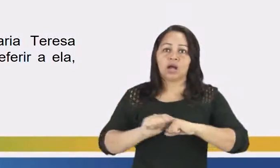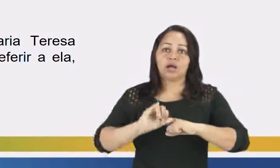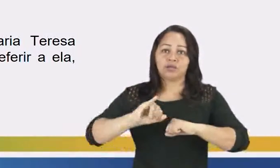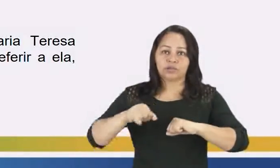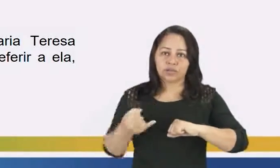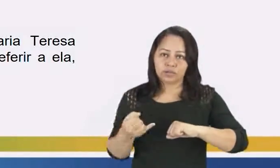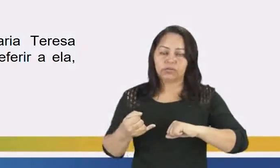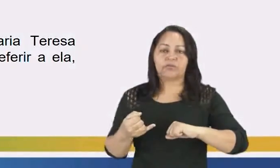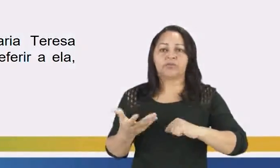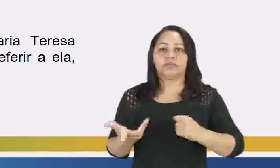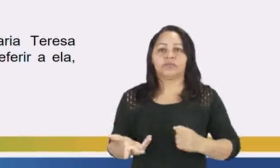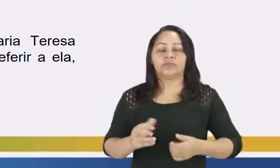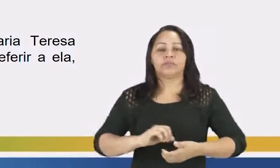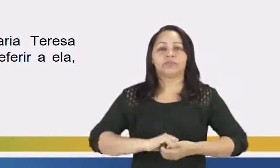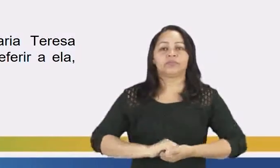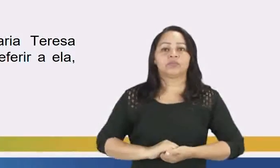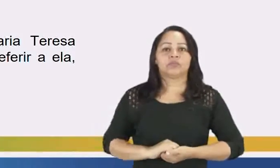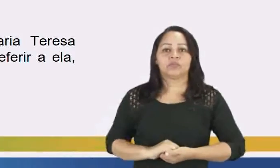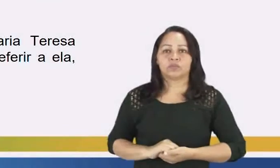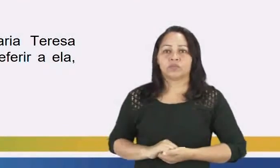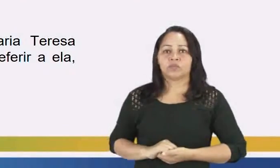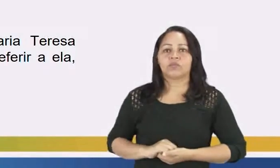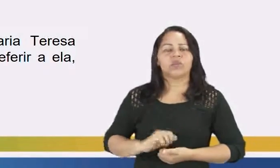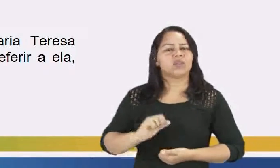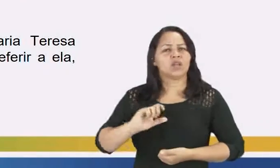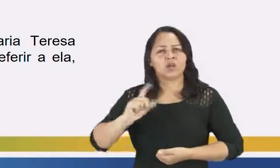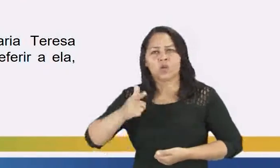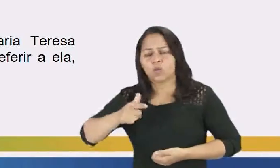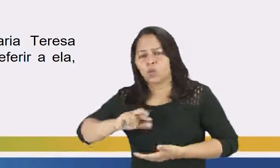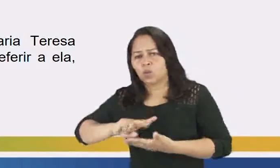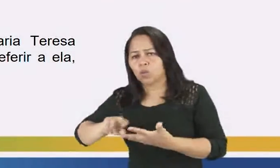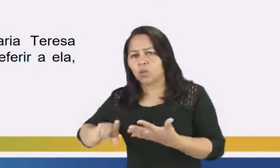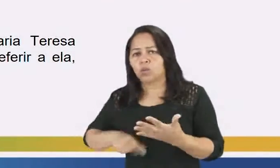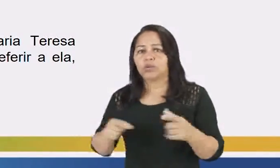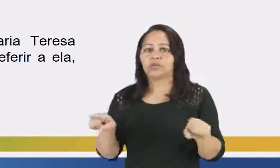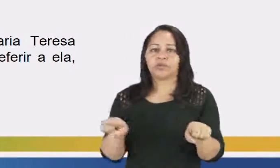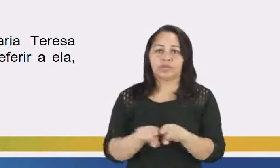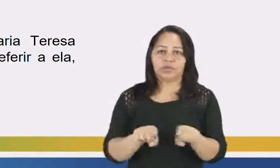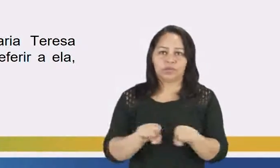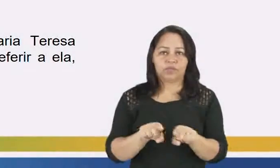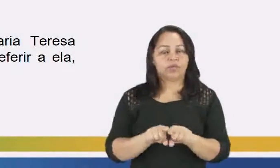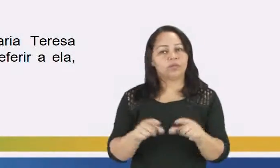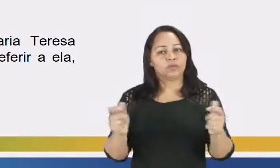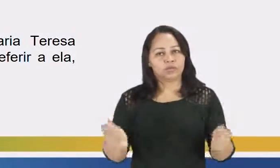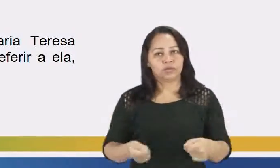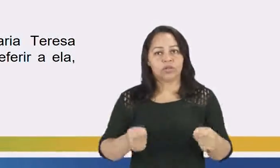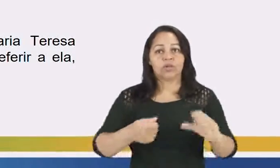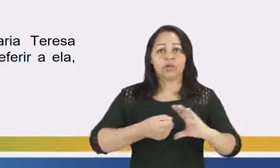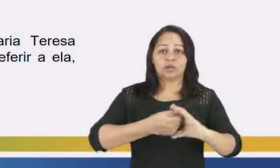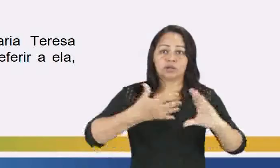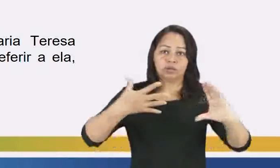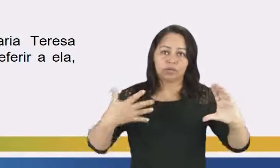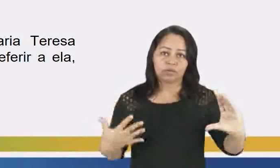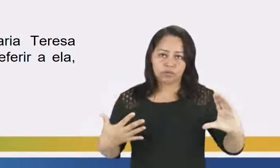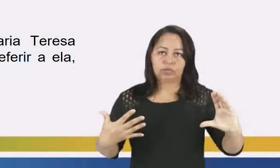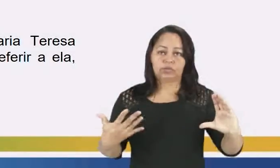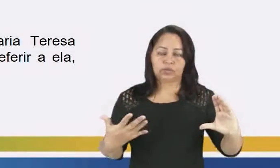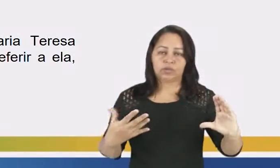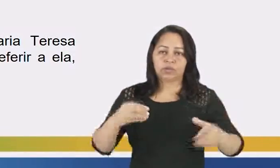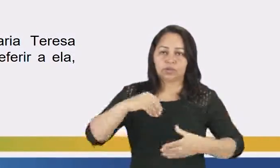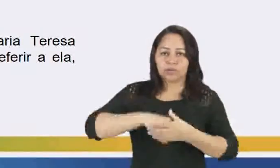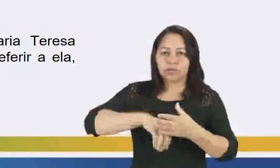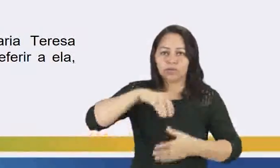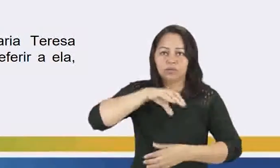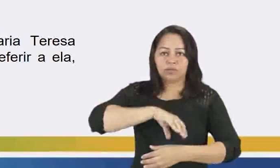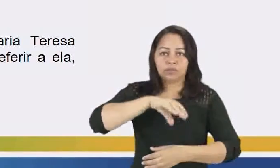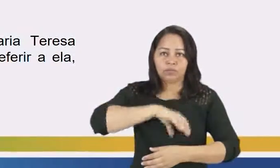dessas classificações principais, existem muitas outras determinações que caracterizam os tipos de pronomes existentes na língua portuguesa.